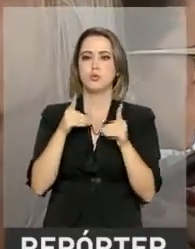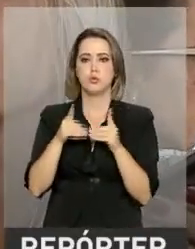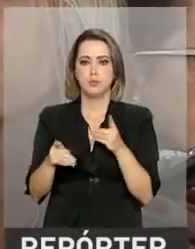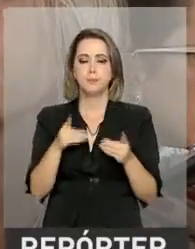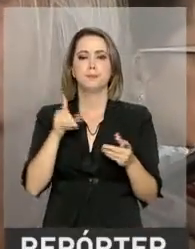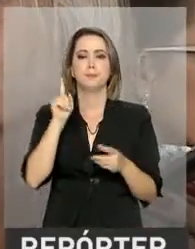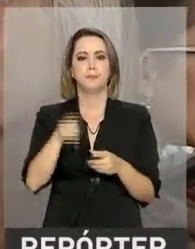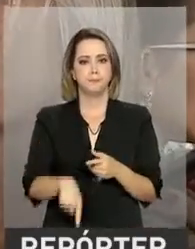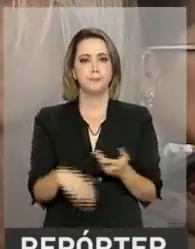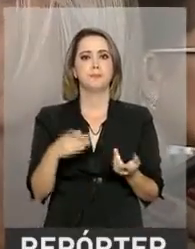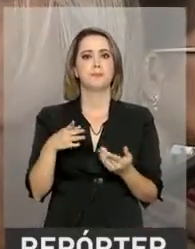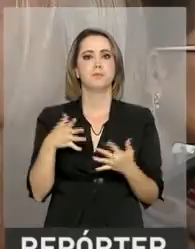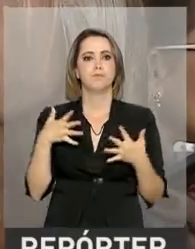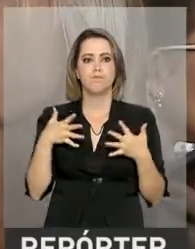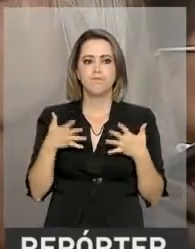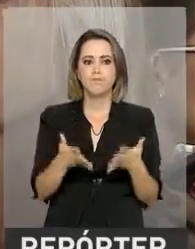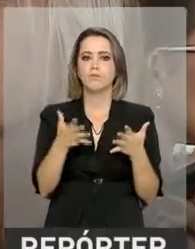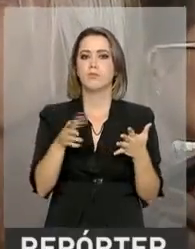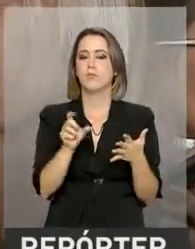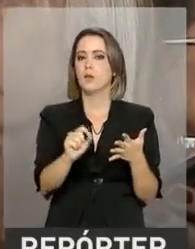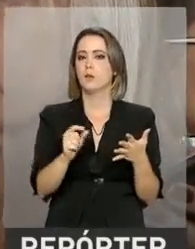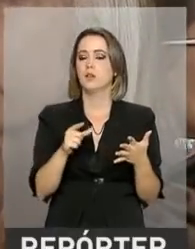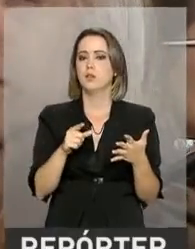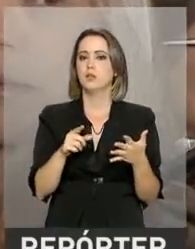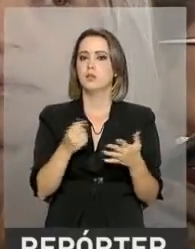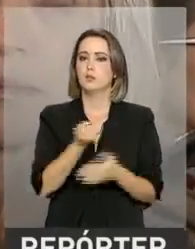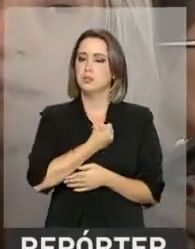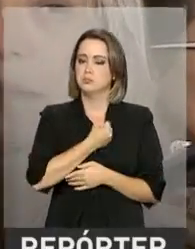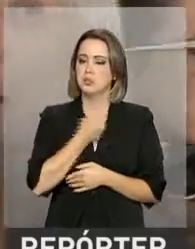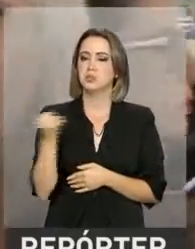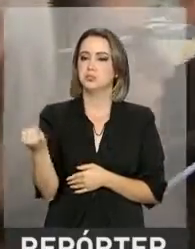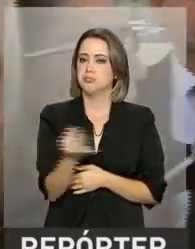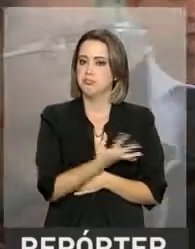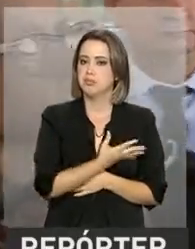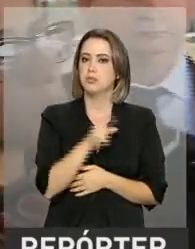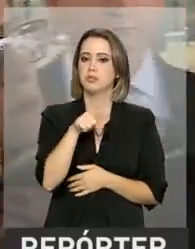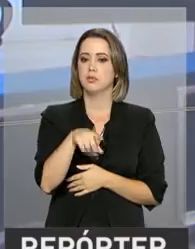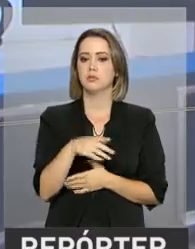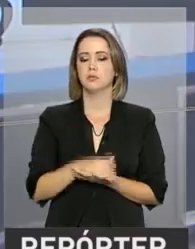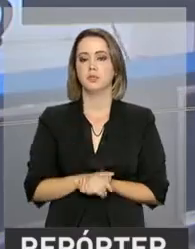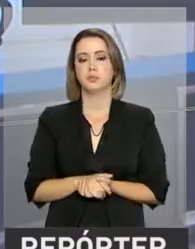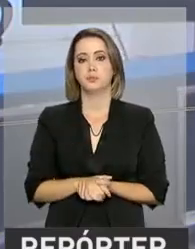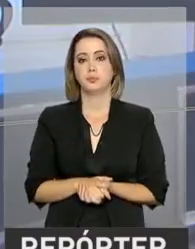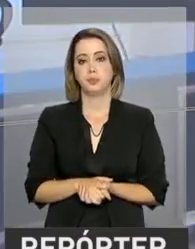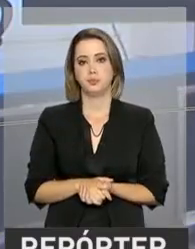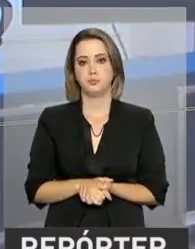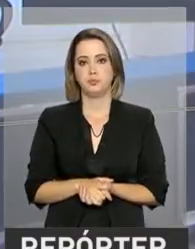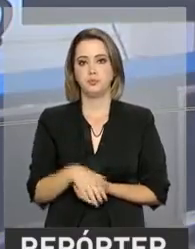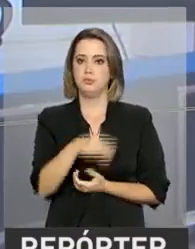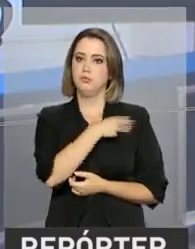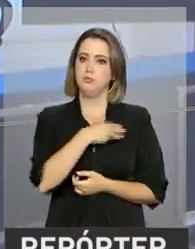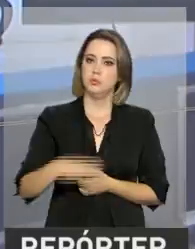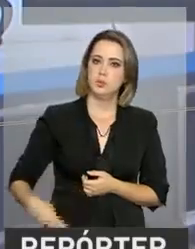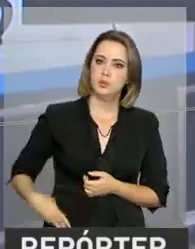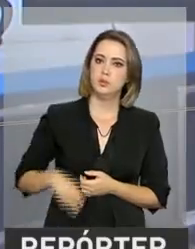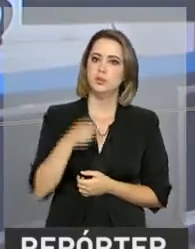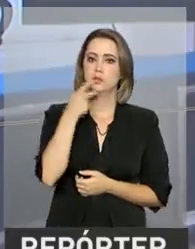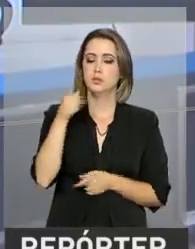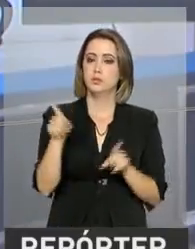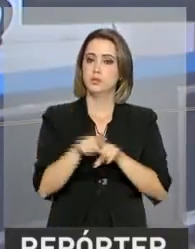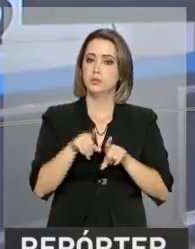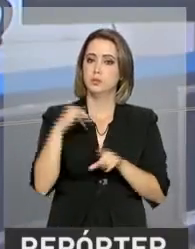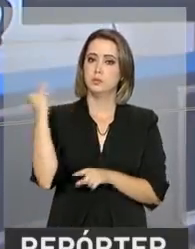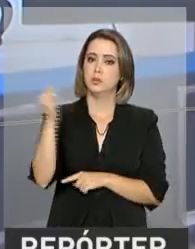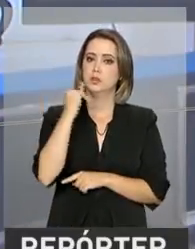bastante intenso e numeroso tom a crítica positiva o ministro voltou a falar sobre a